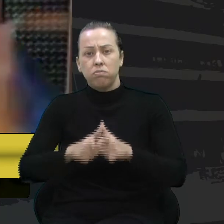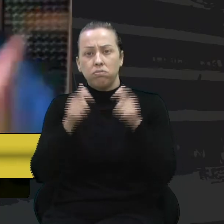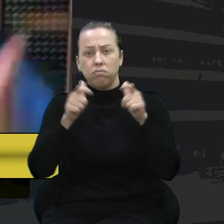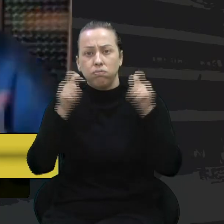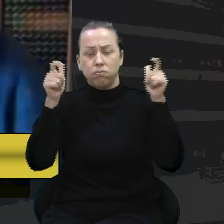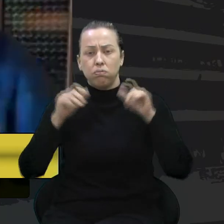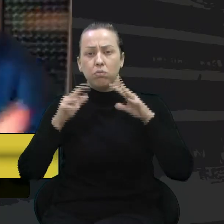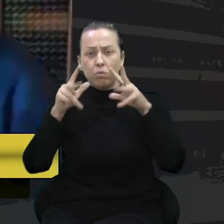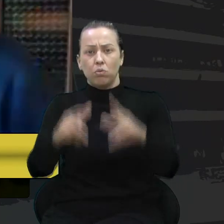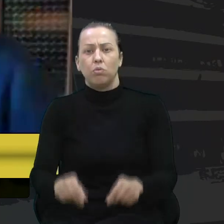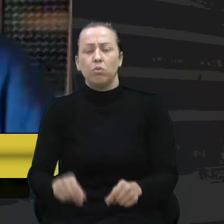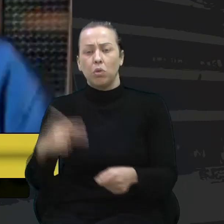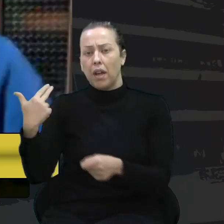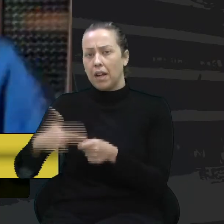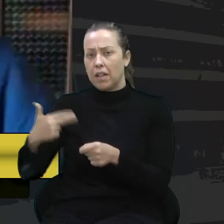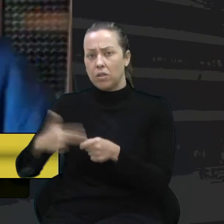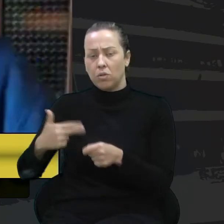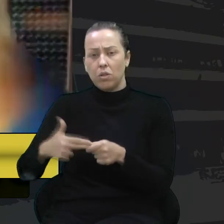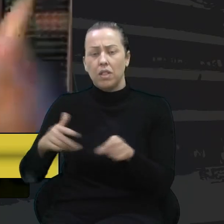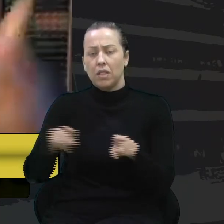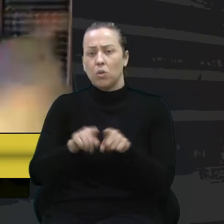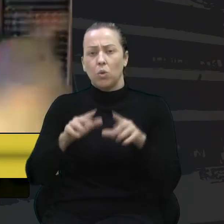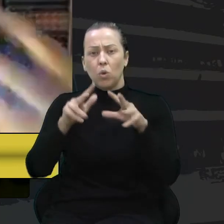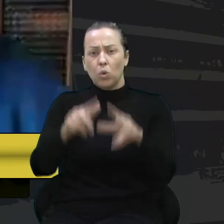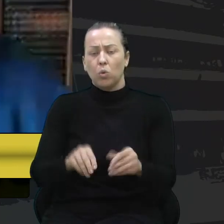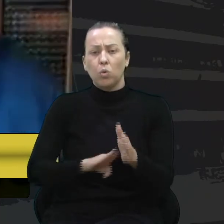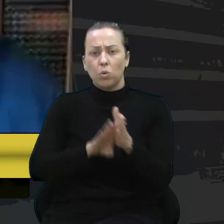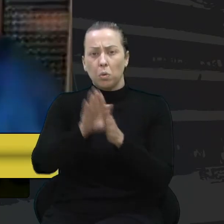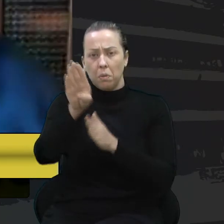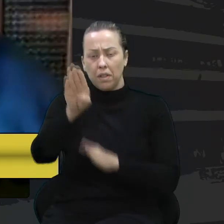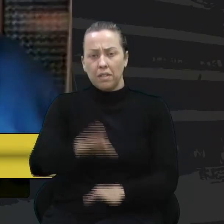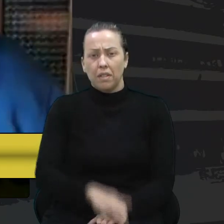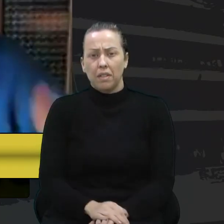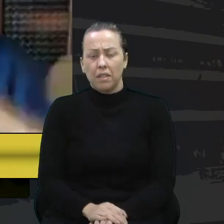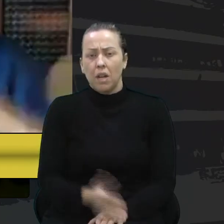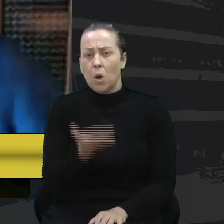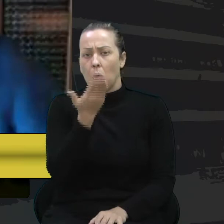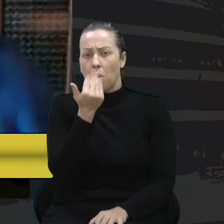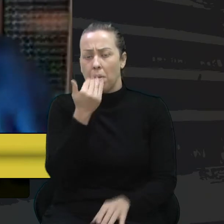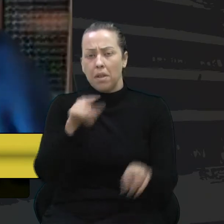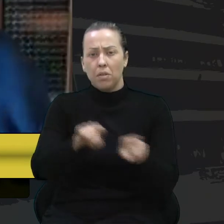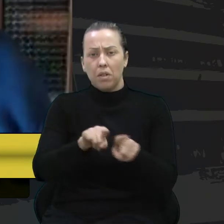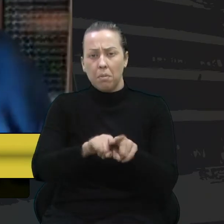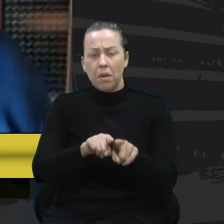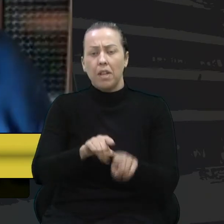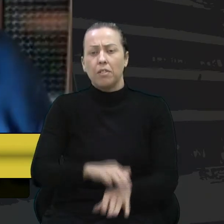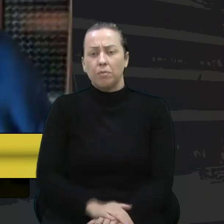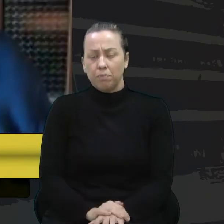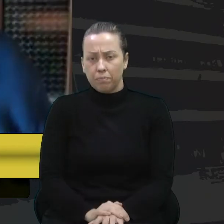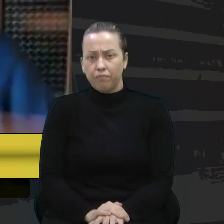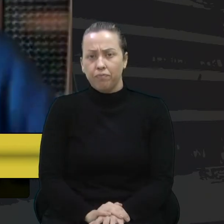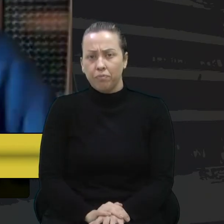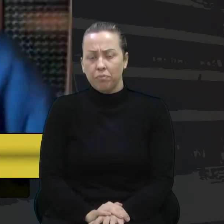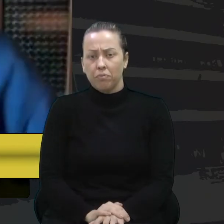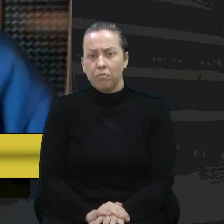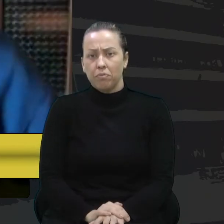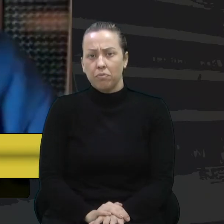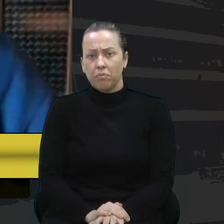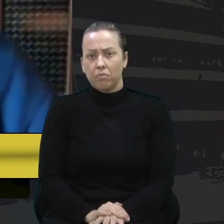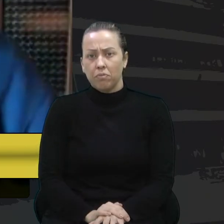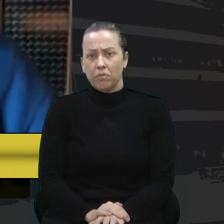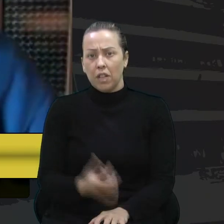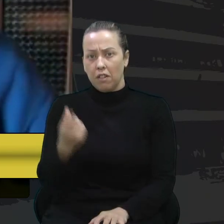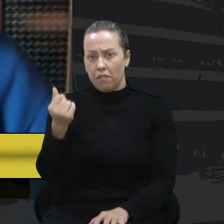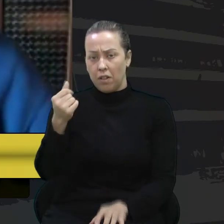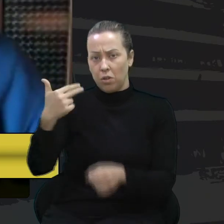tudo. Não é só o combustível que aumenta tudo, tudo, tudo. O alimento, tudo vai aumentando em função, né, da questão do valor